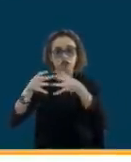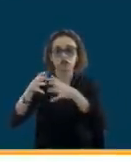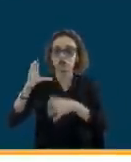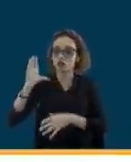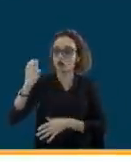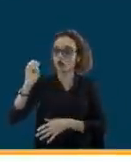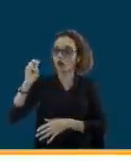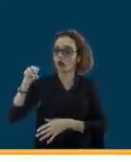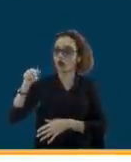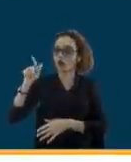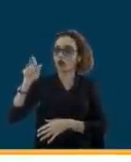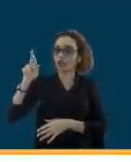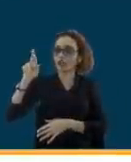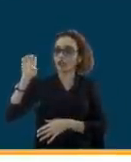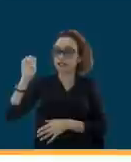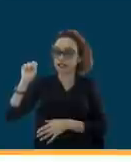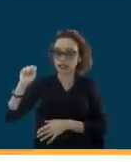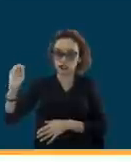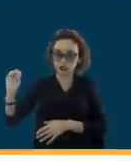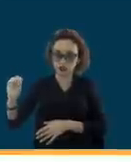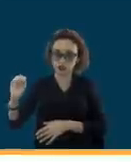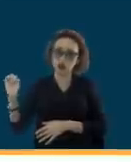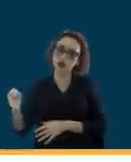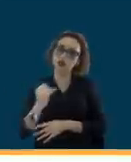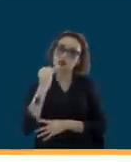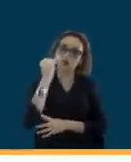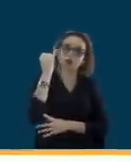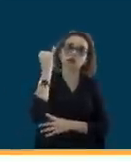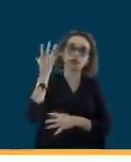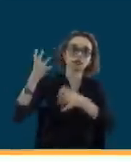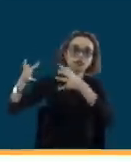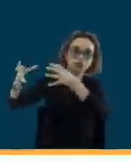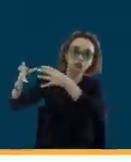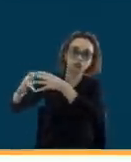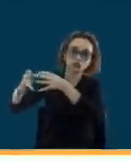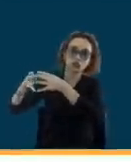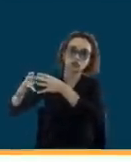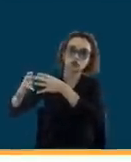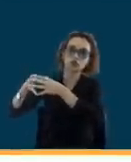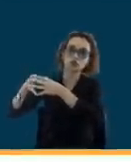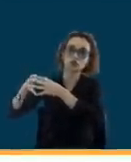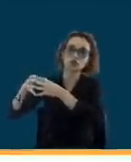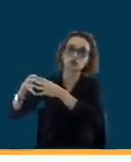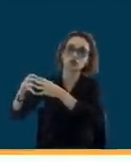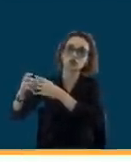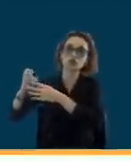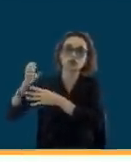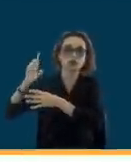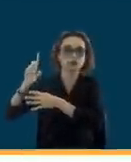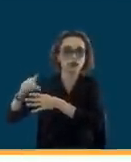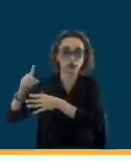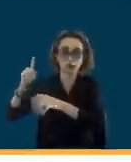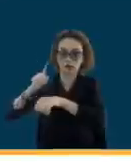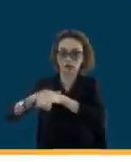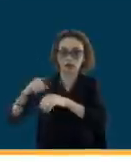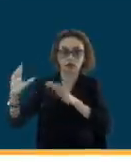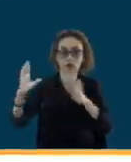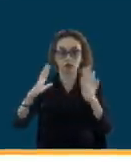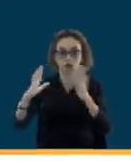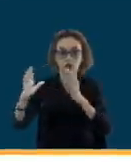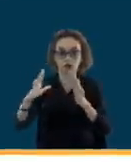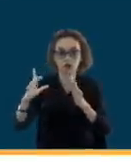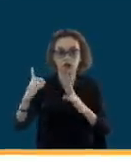a importância de um parlamento que, nesse momento, foi por onde houve o diálogo. Saibam que, tirando o item